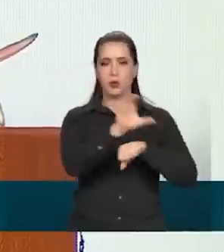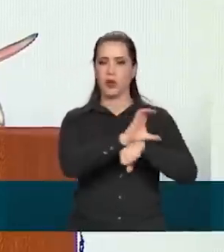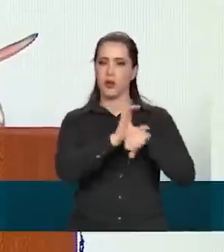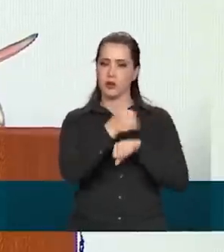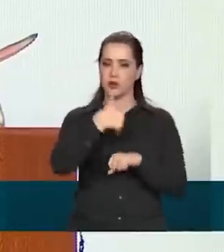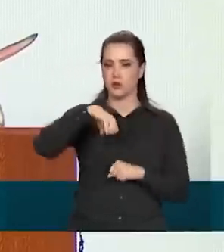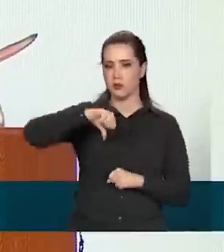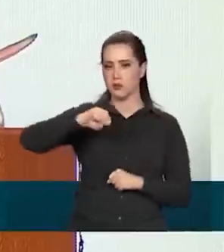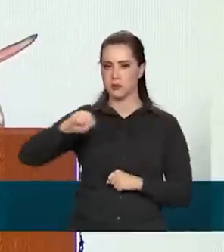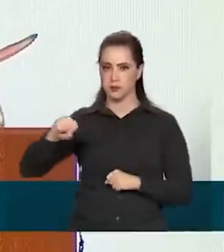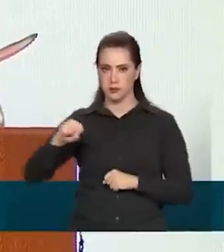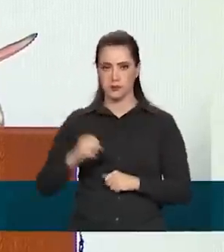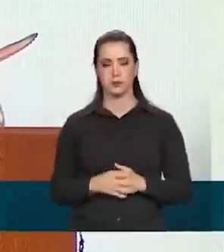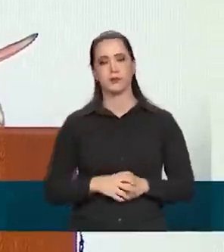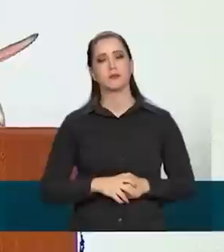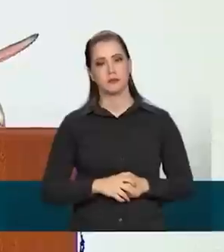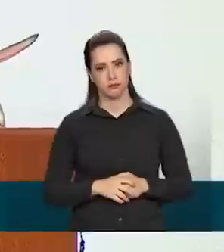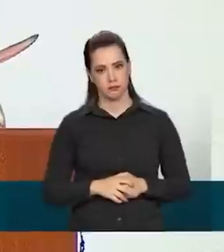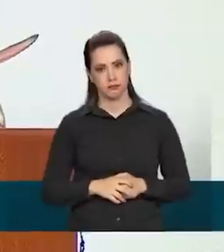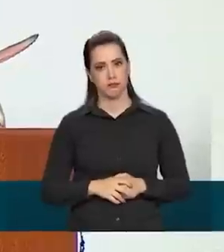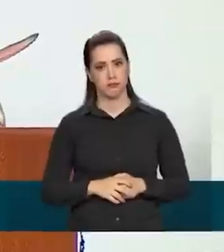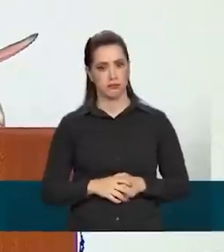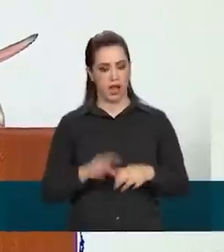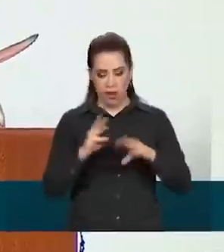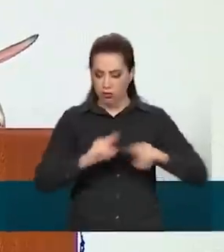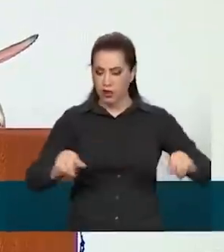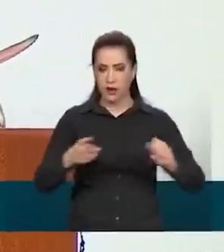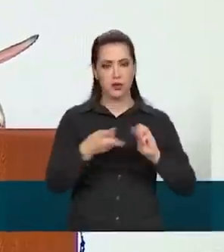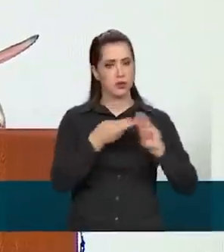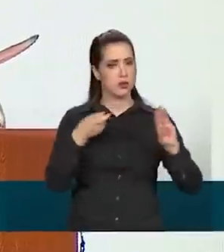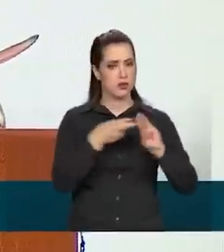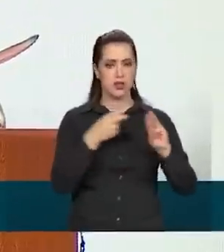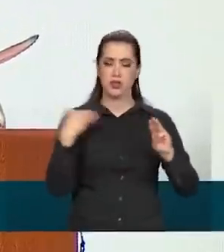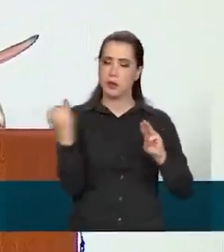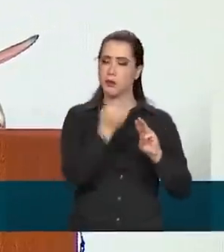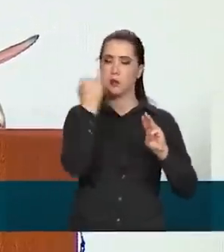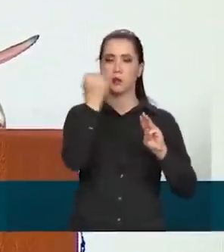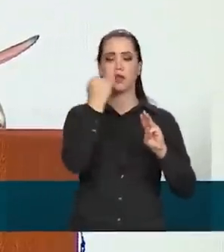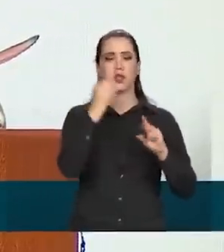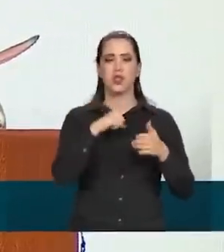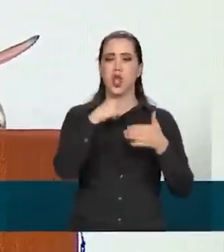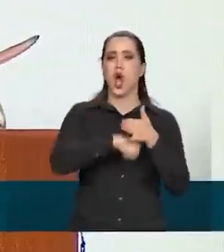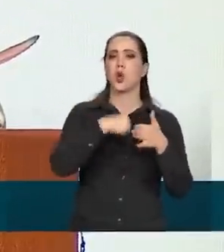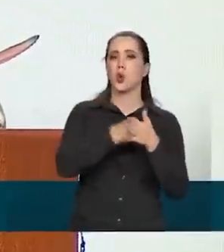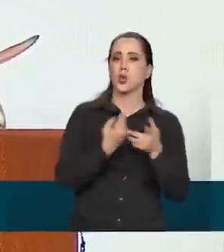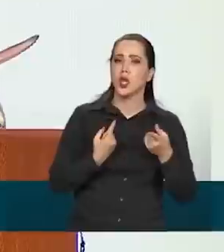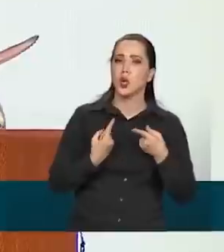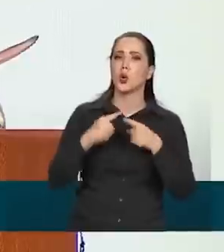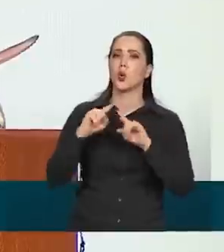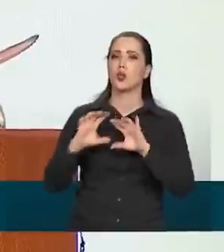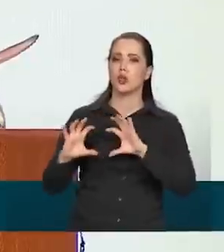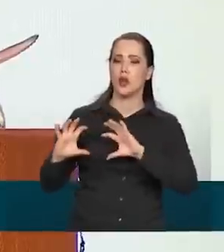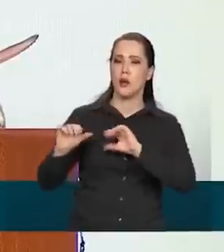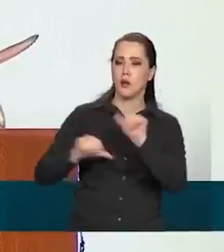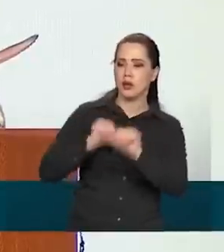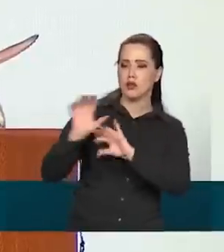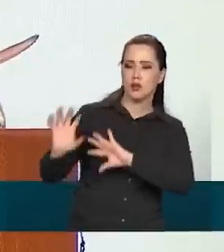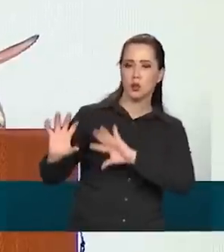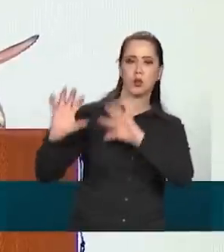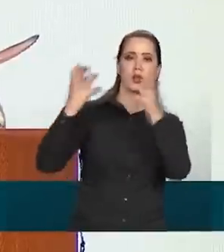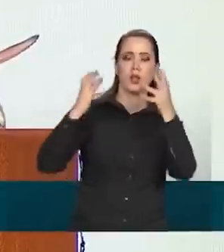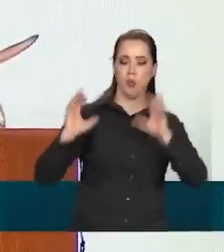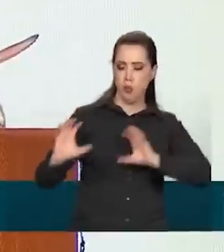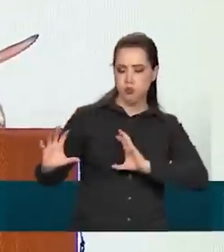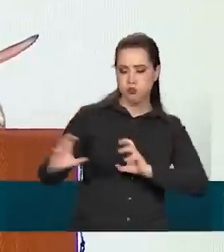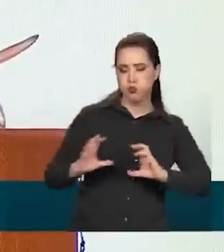88. As terras indígenas são importantes aliadas na luta contra o aquecimento global